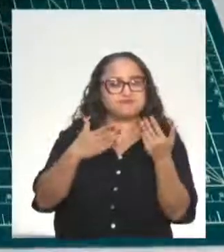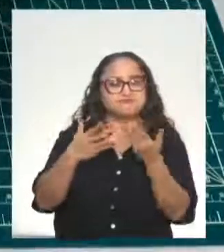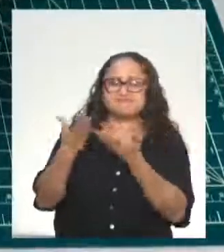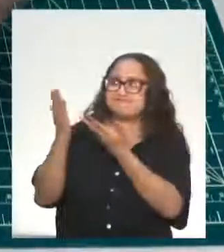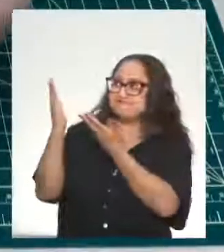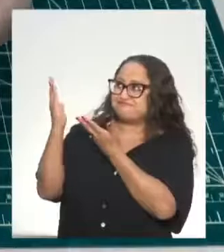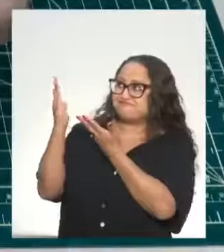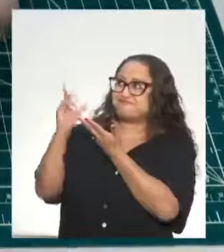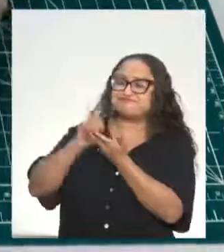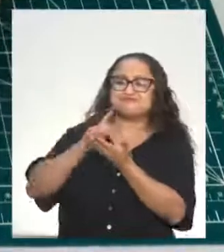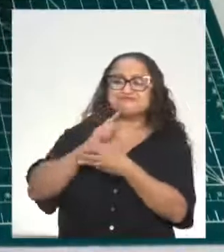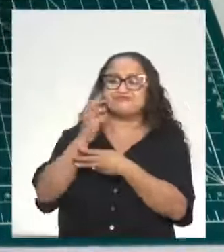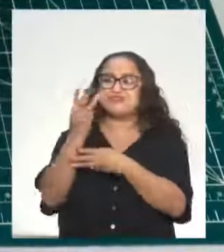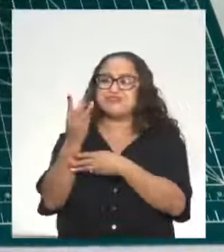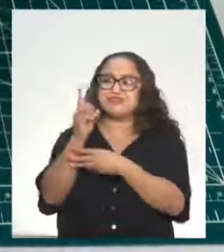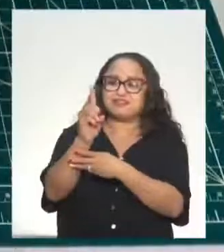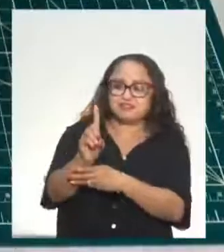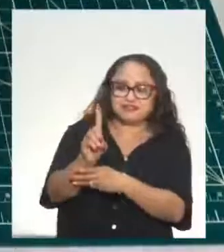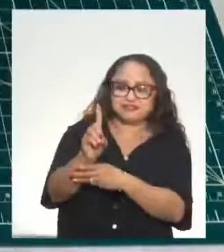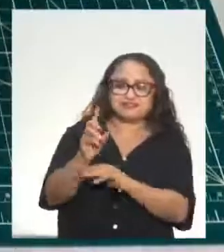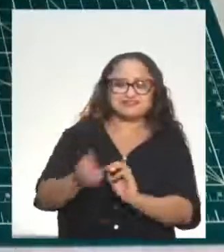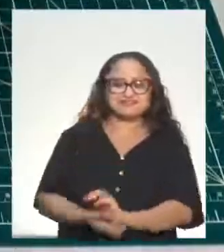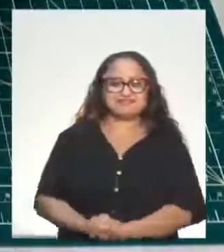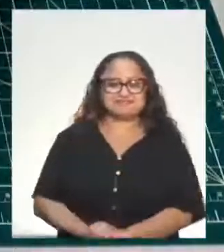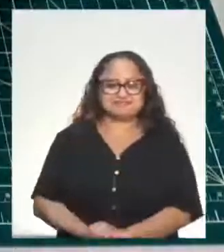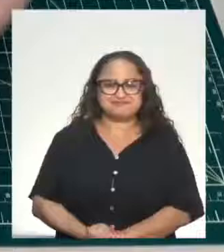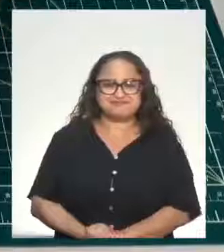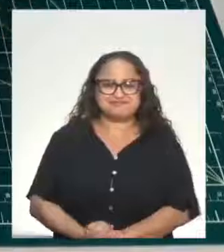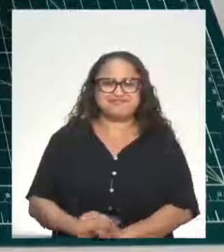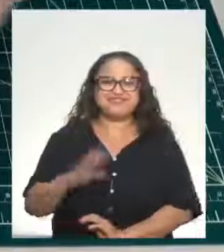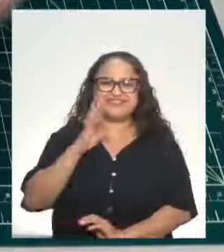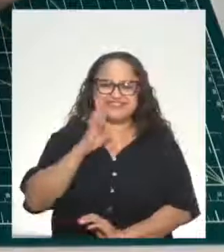ele passa a ser um objeto tridimensional.